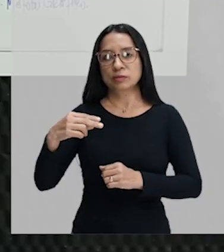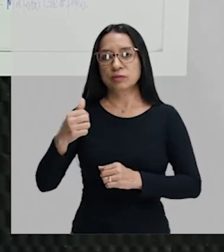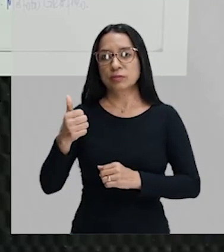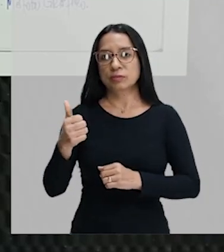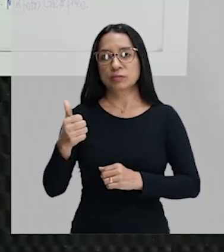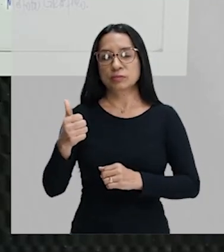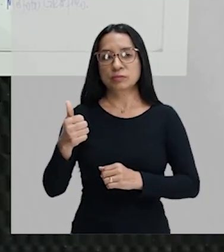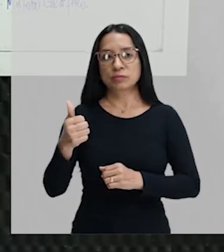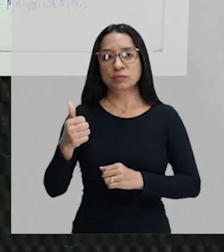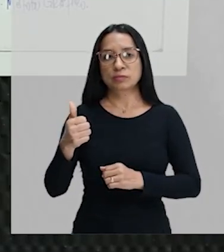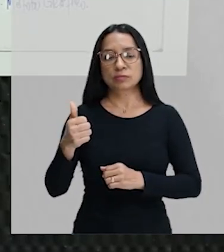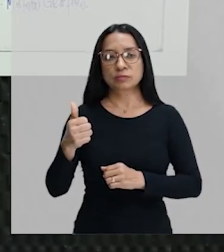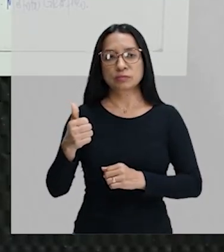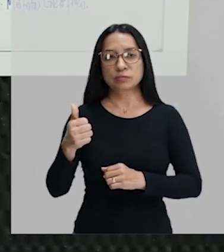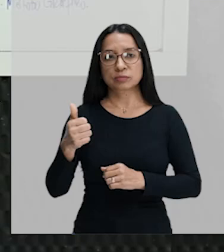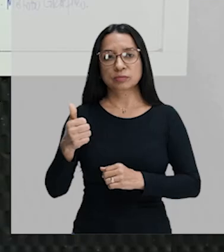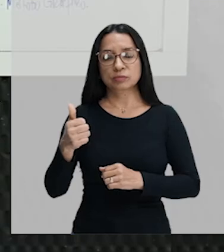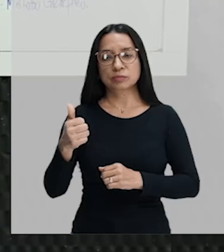1.